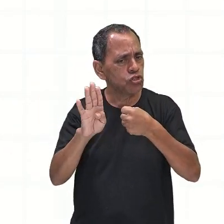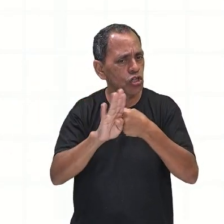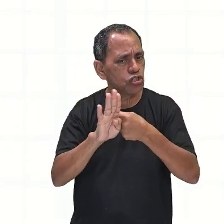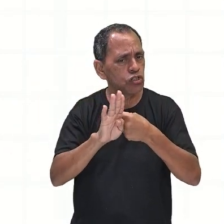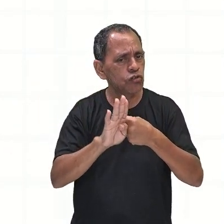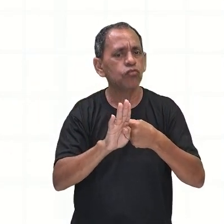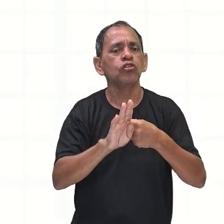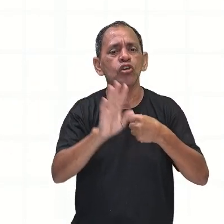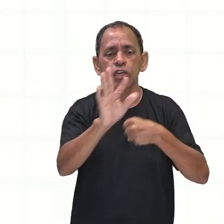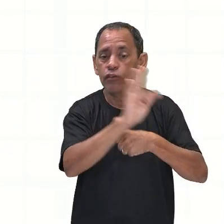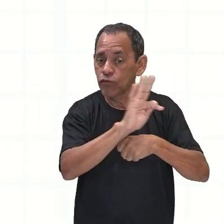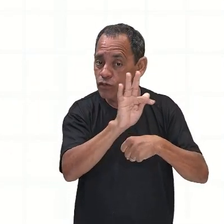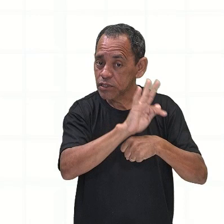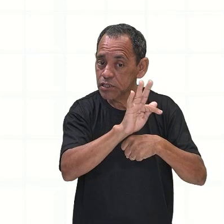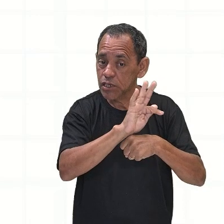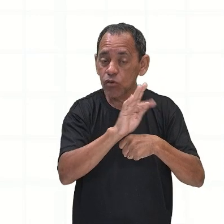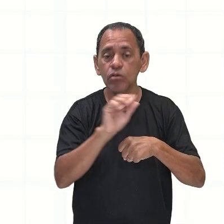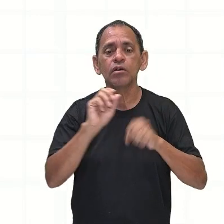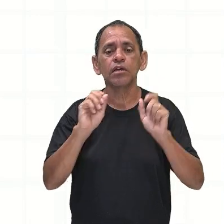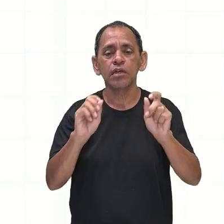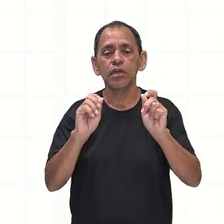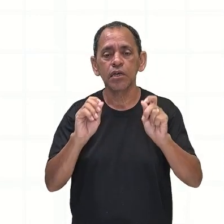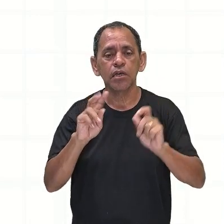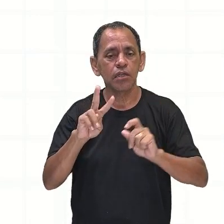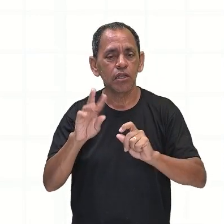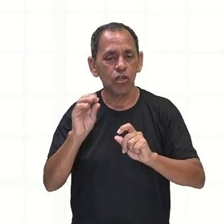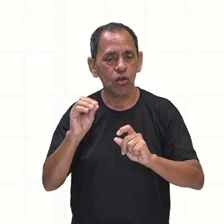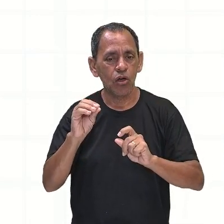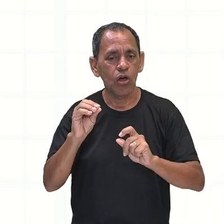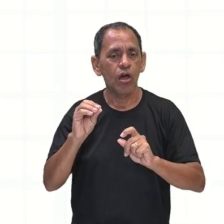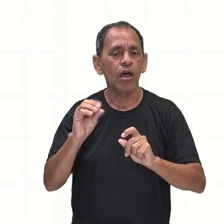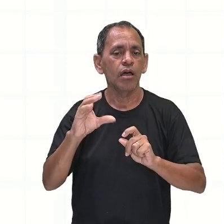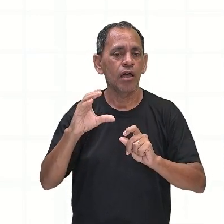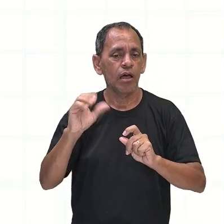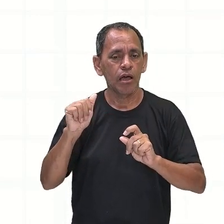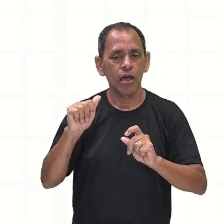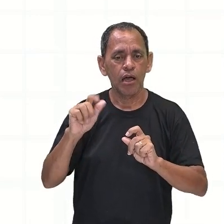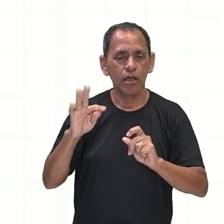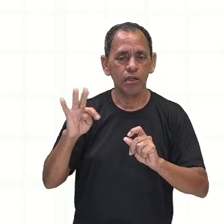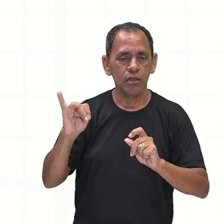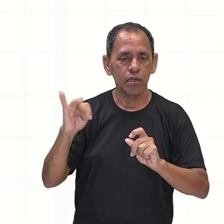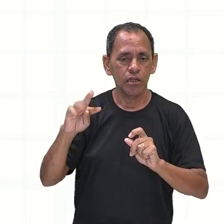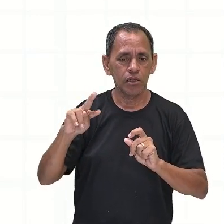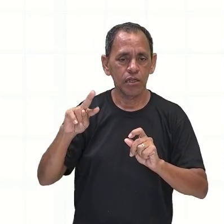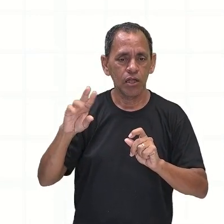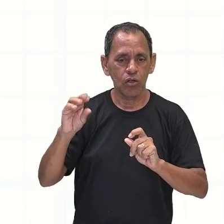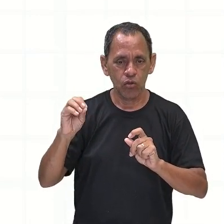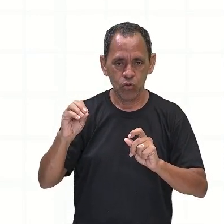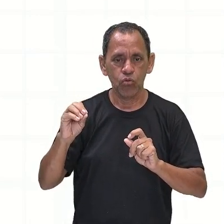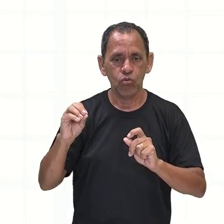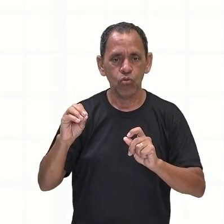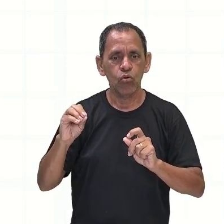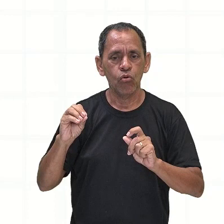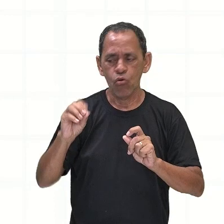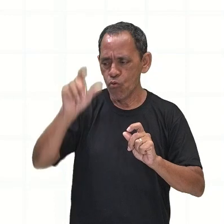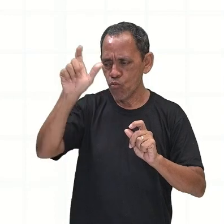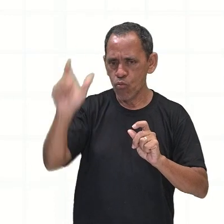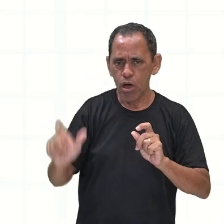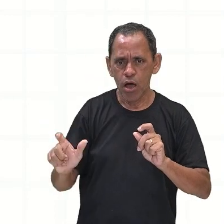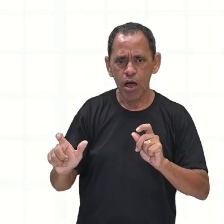de vocativo, certo? O termo que nós estamos utilizando aí para fazer